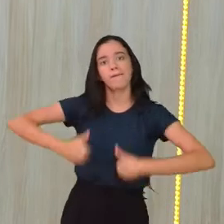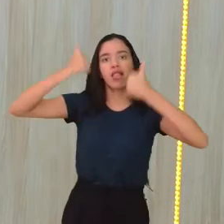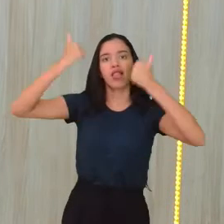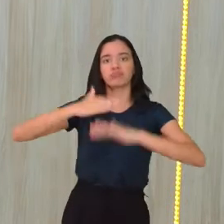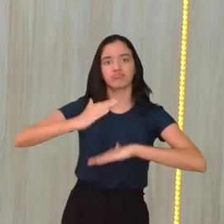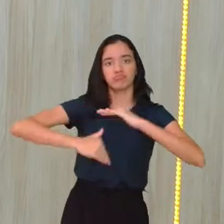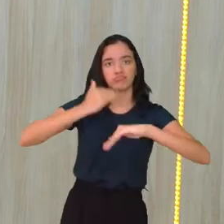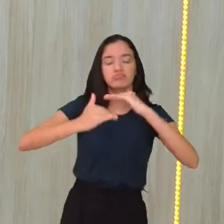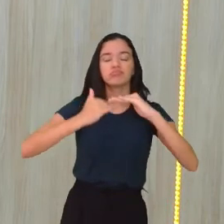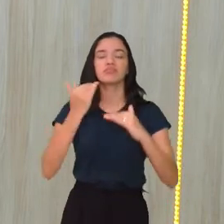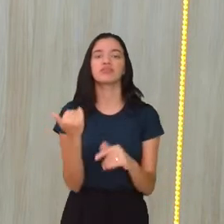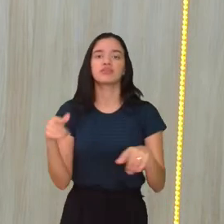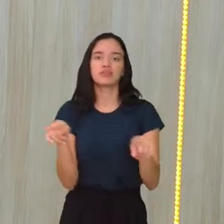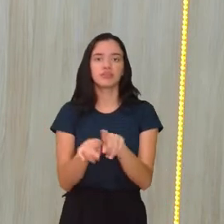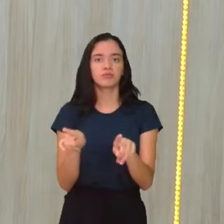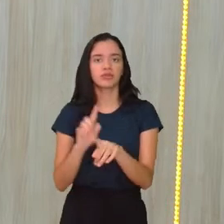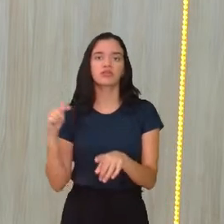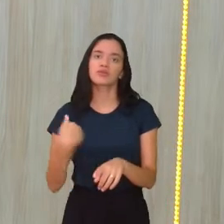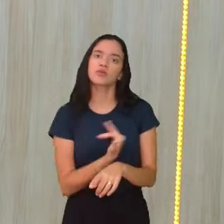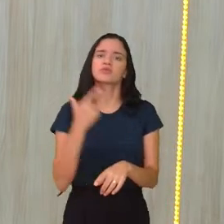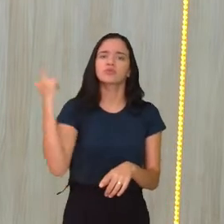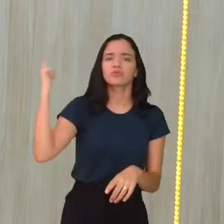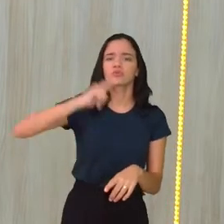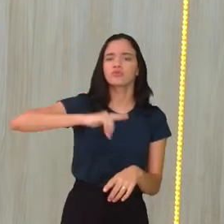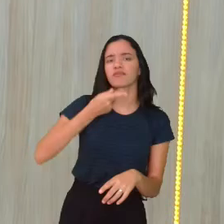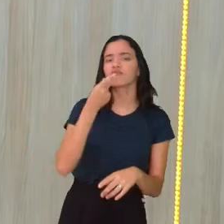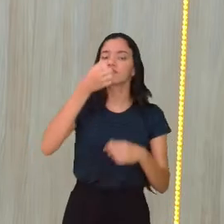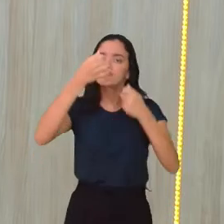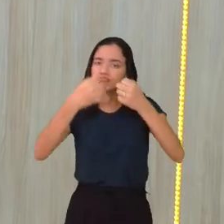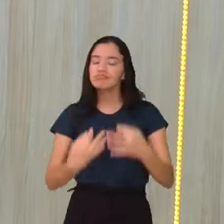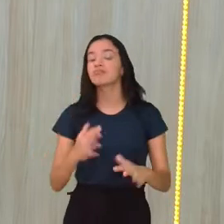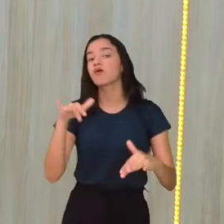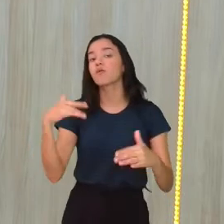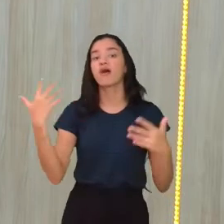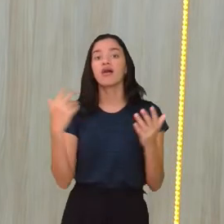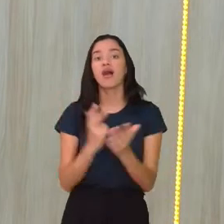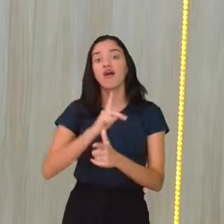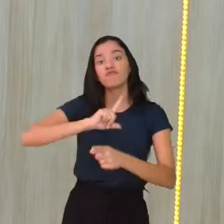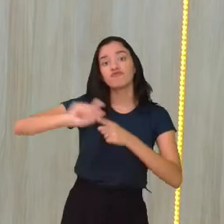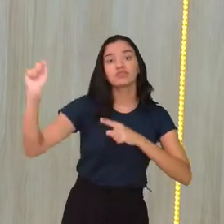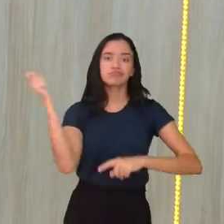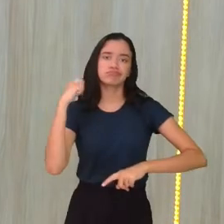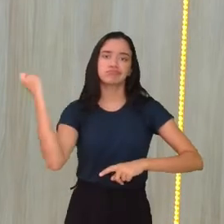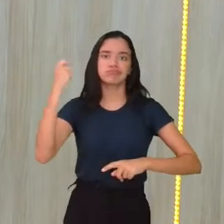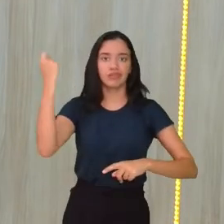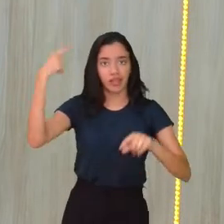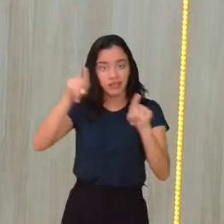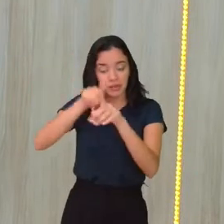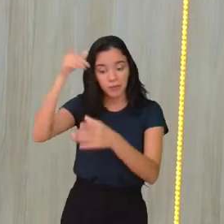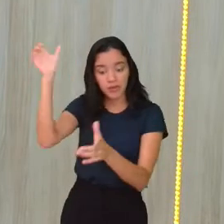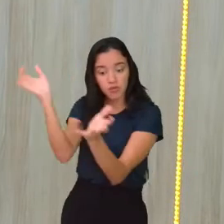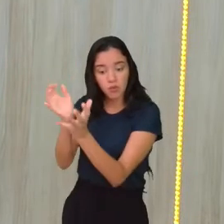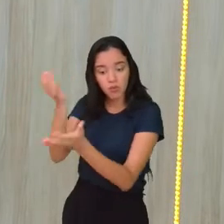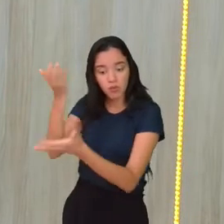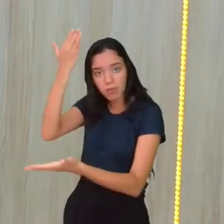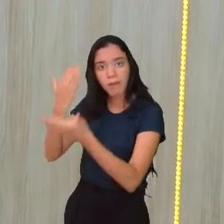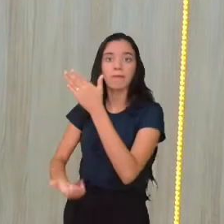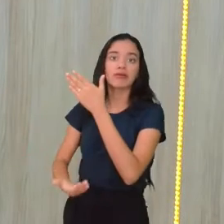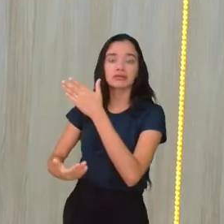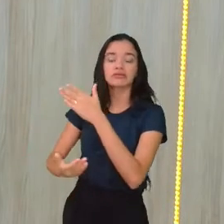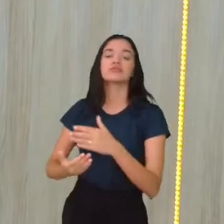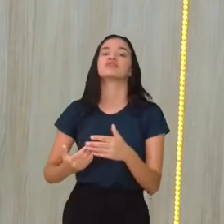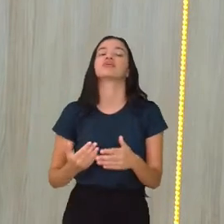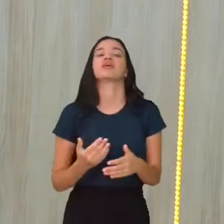desempenho e através disso a gente consegue dizer, né, qual é a equipe vencedora, qual é a equipe perdedora.